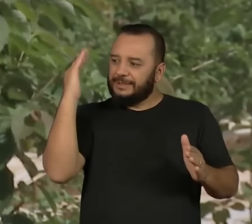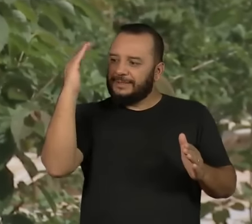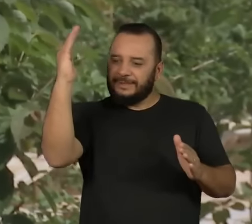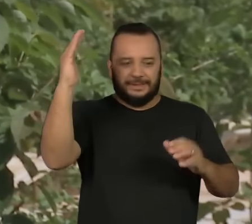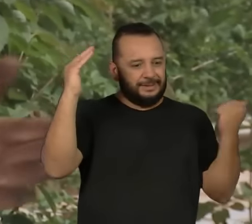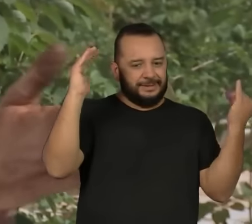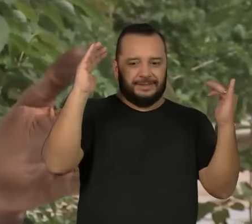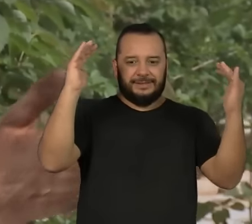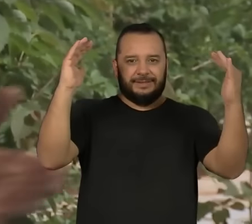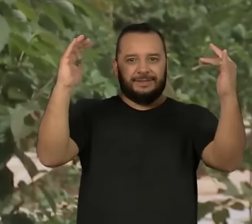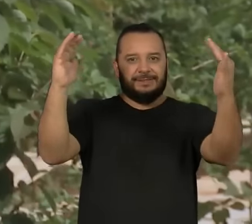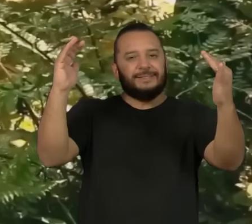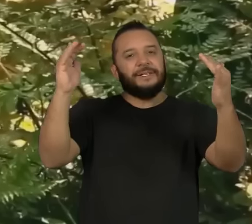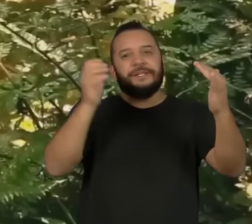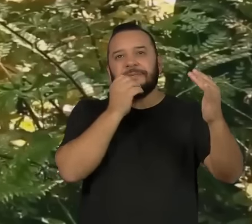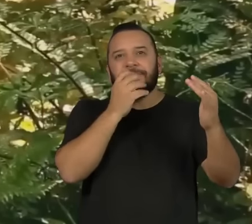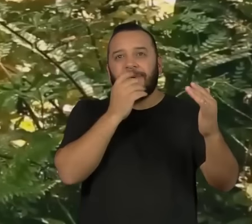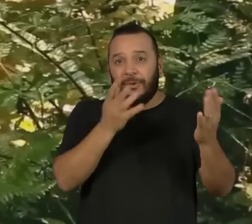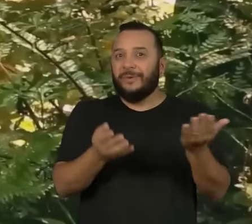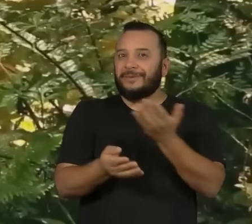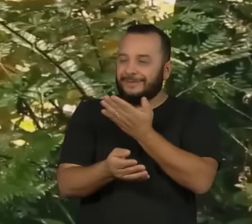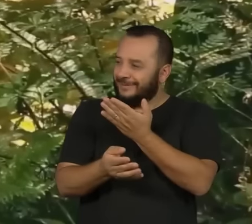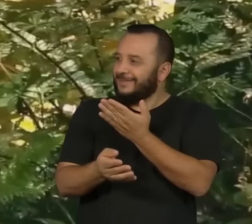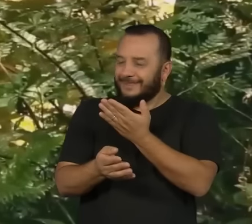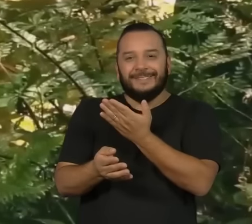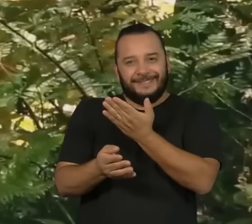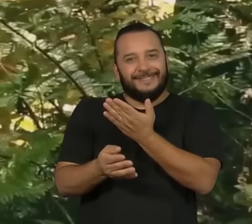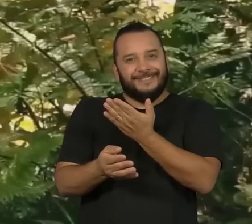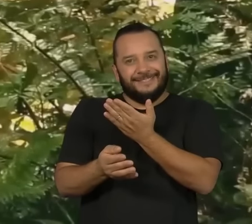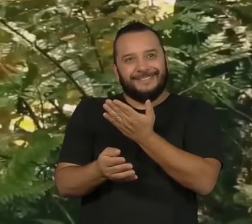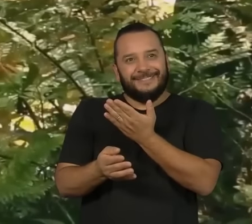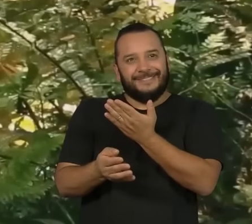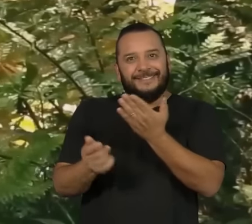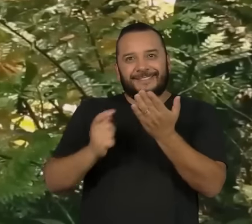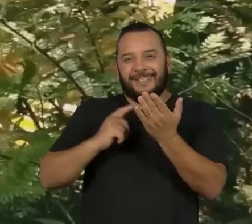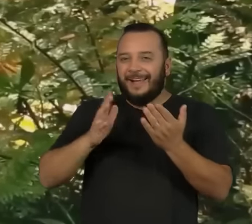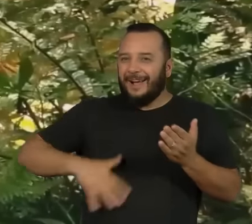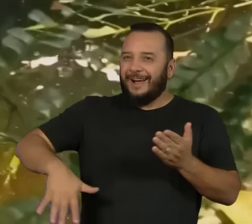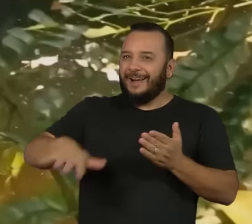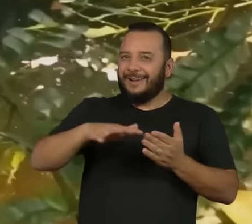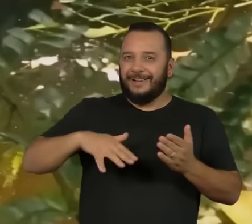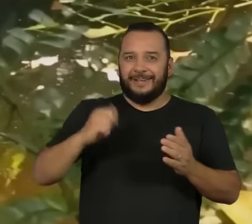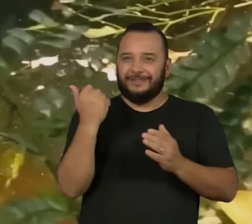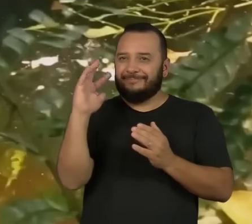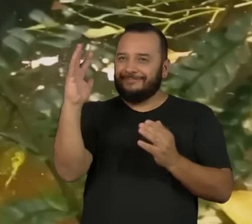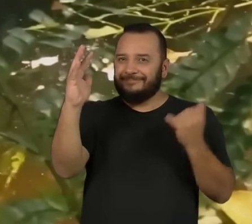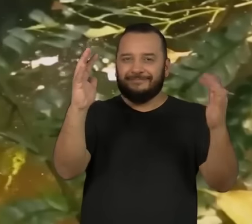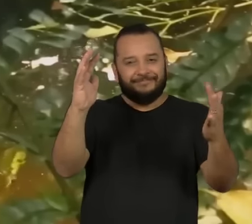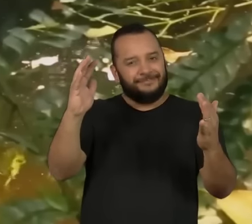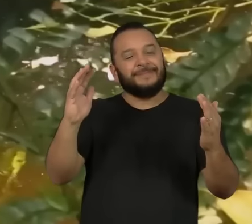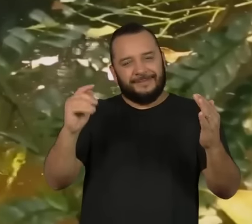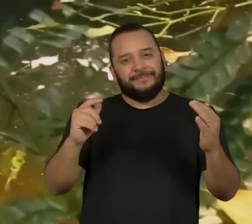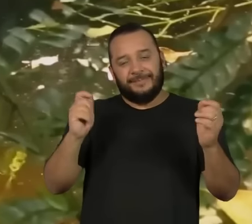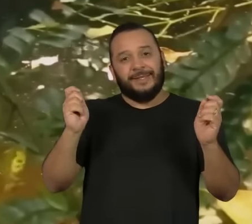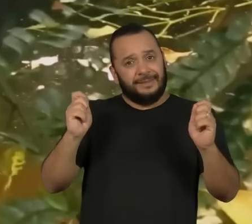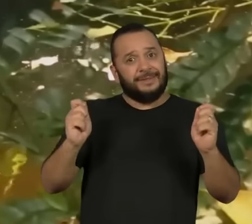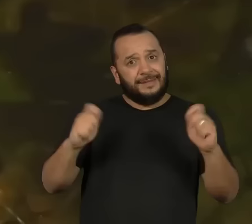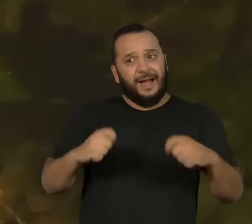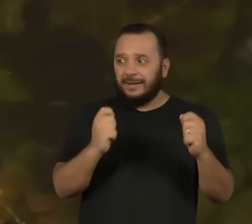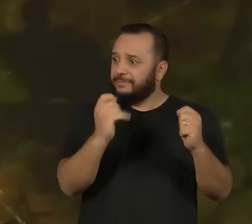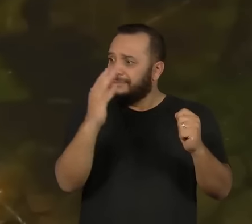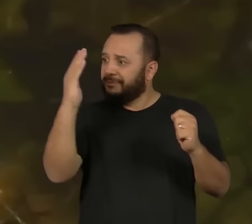então hoje ela está muito estreitinha, tem que voltar, ela tem que voltar a abranger uma área maior para os lados, para criar os corredores para a natureza,